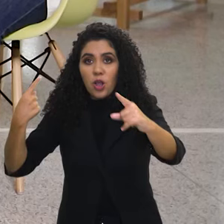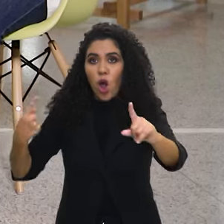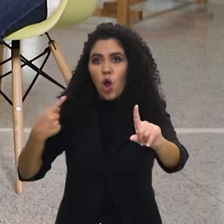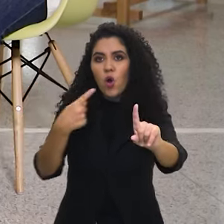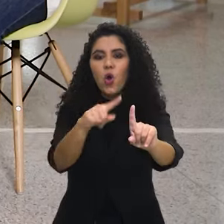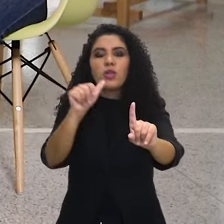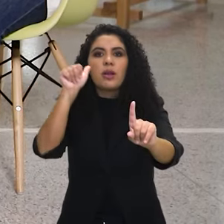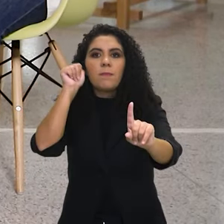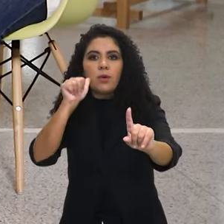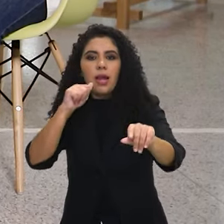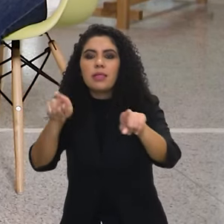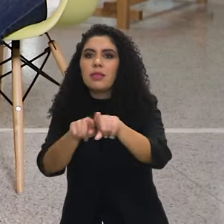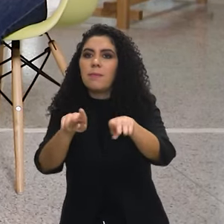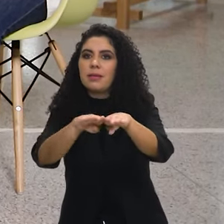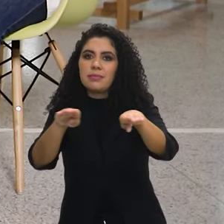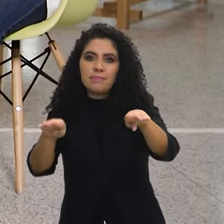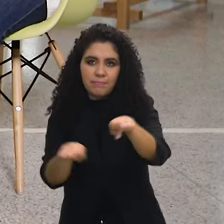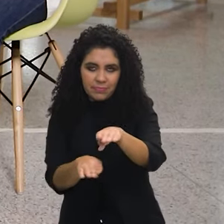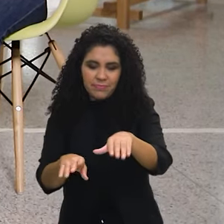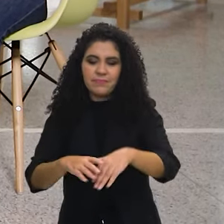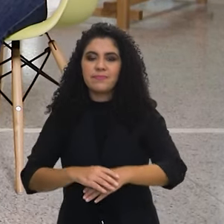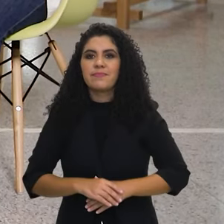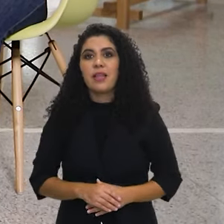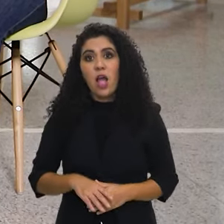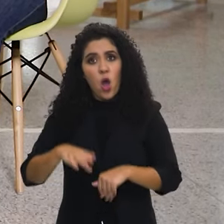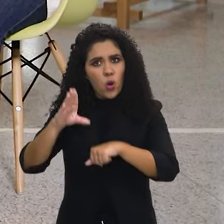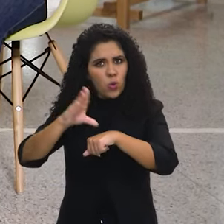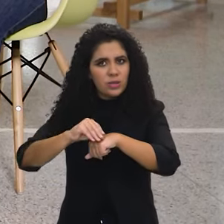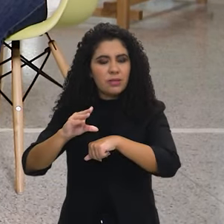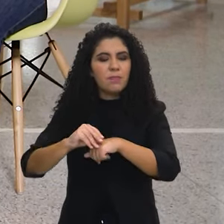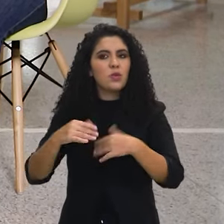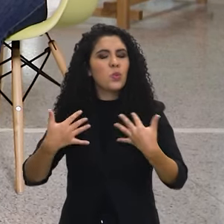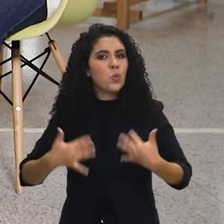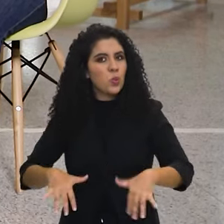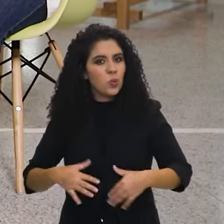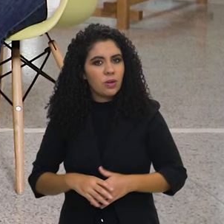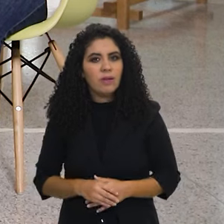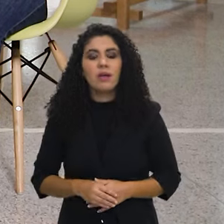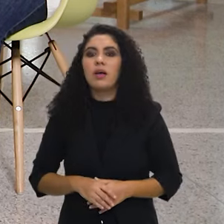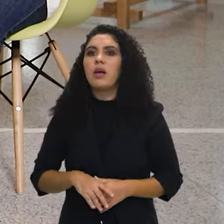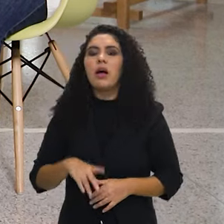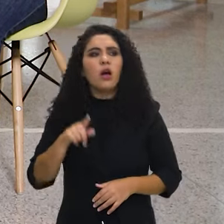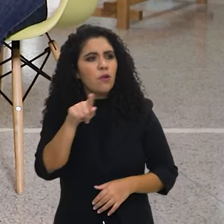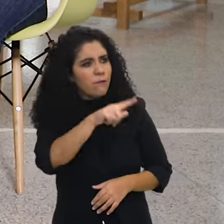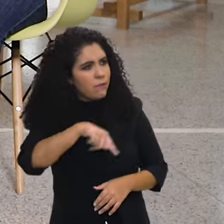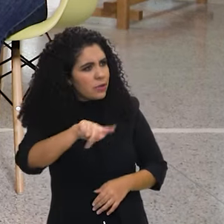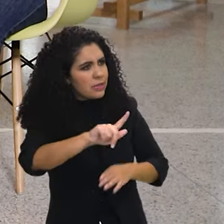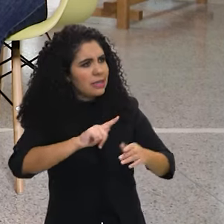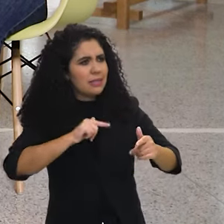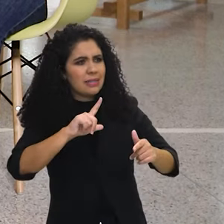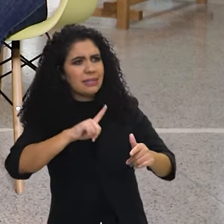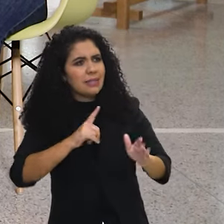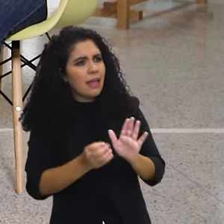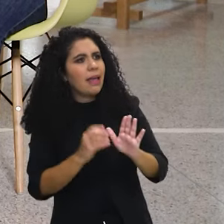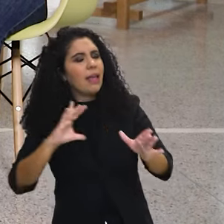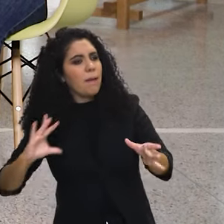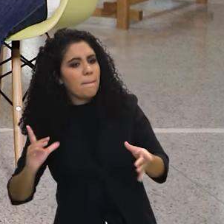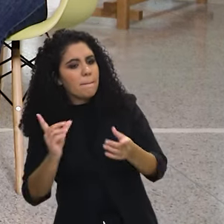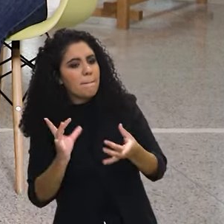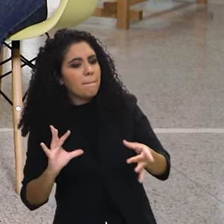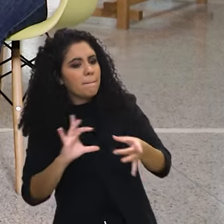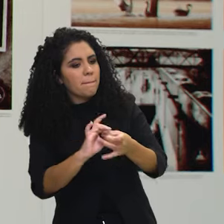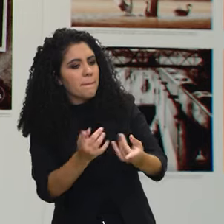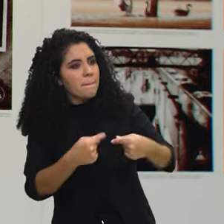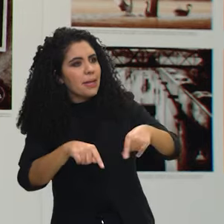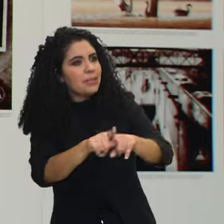e a desigualdade e a discriminação que tá colocada conhecimento é tudo né ministra vocês trabalham em conjunto com diversos órgãos